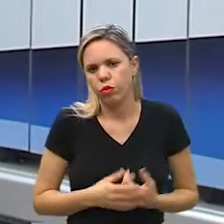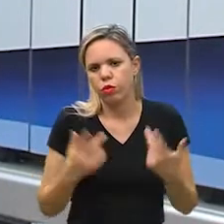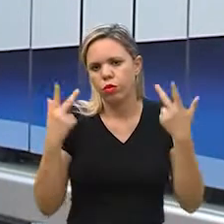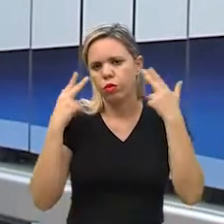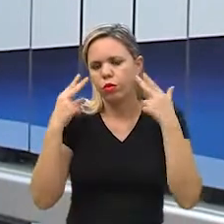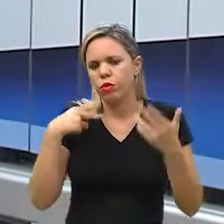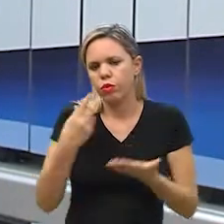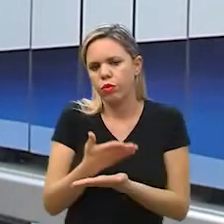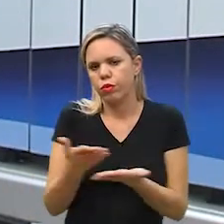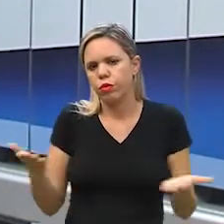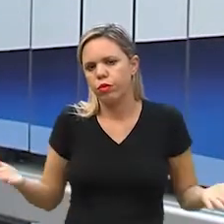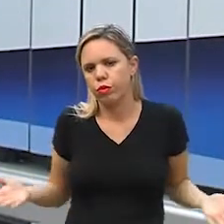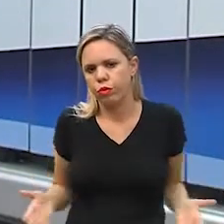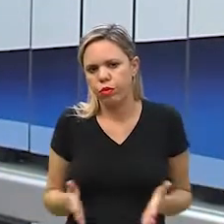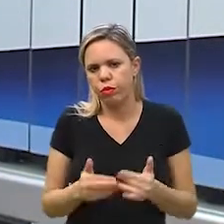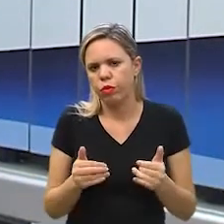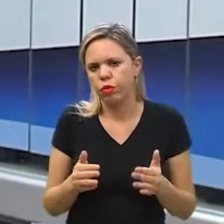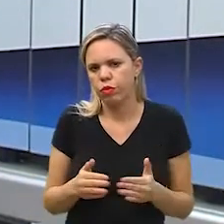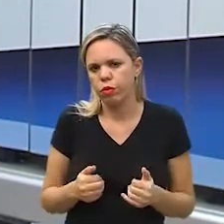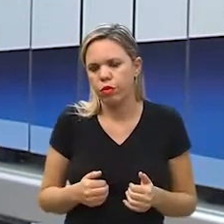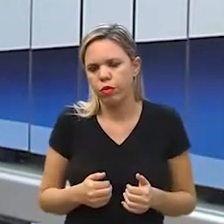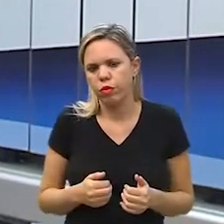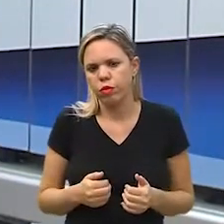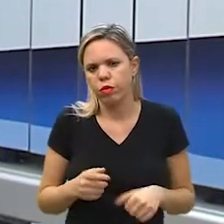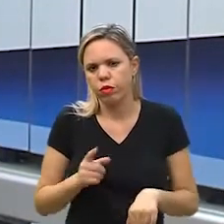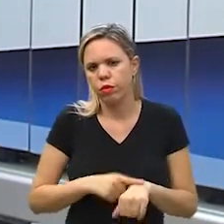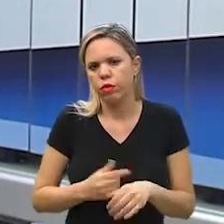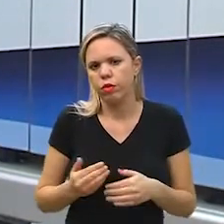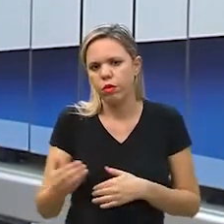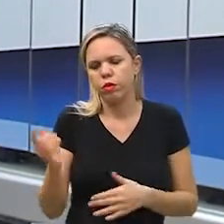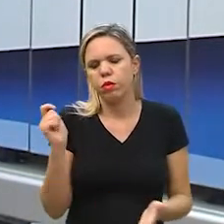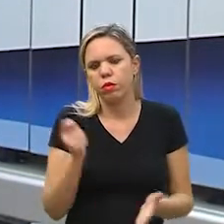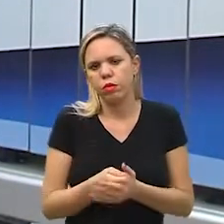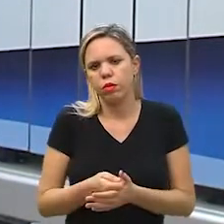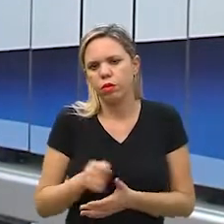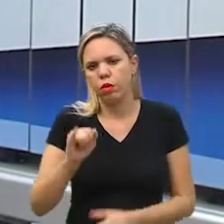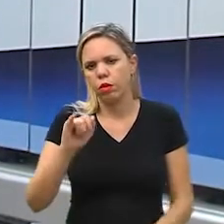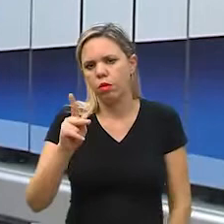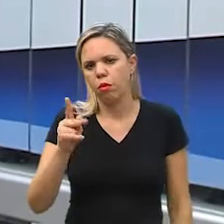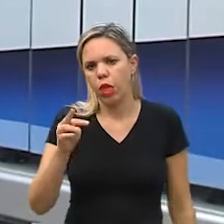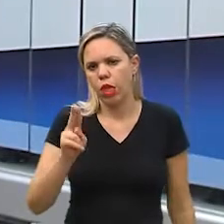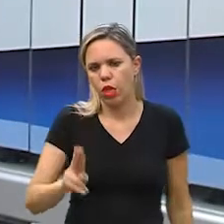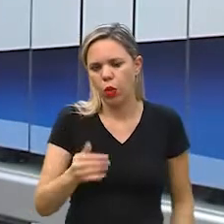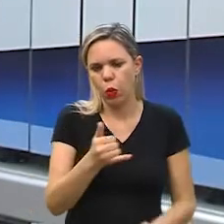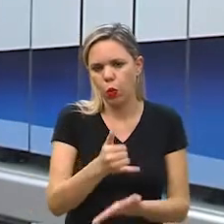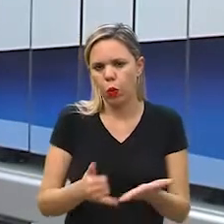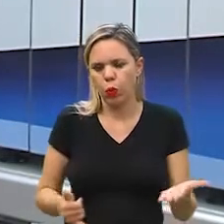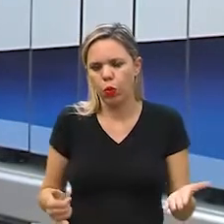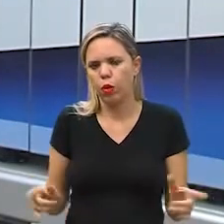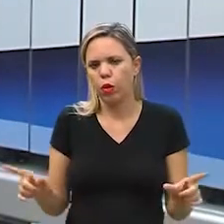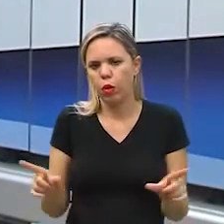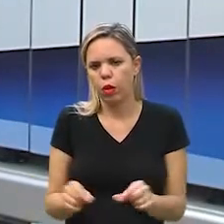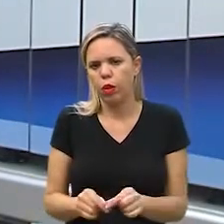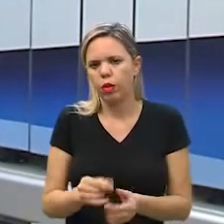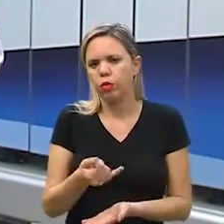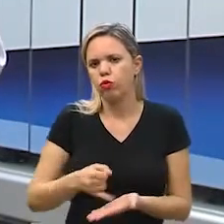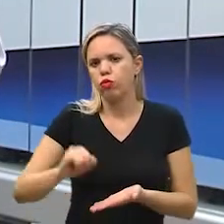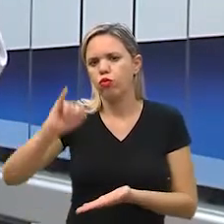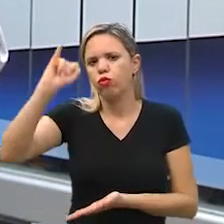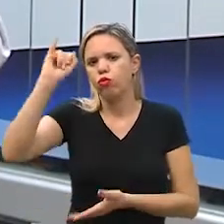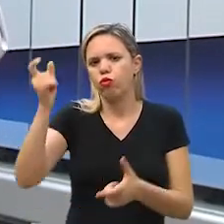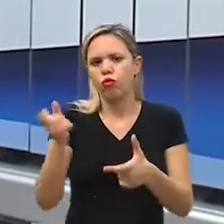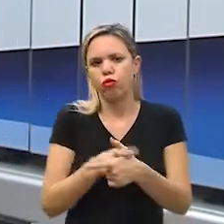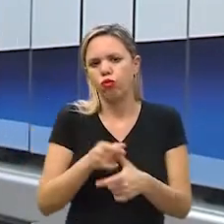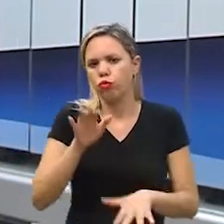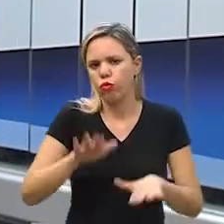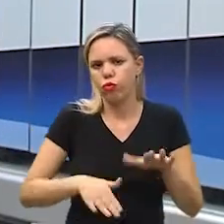né, os vereadores solicitarem mais prazos para pagamentos do IPTU, acabar com juros de uma determinada